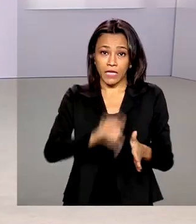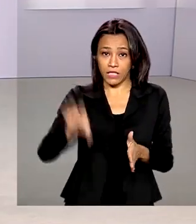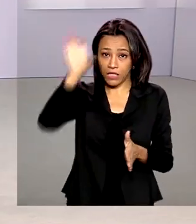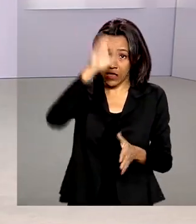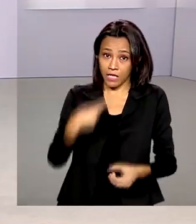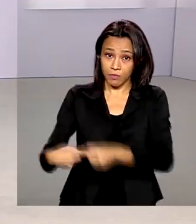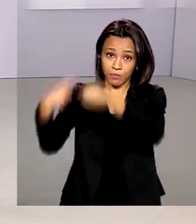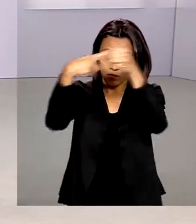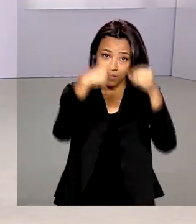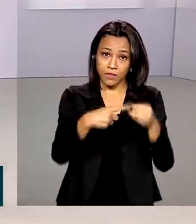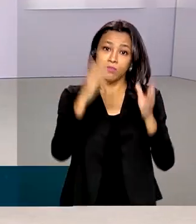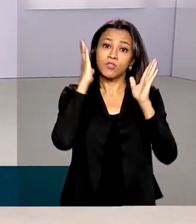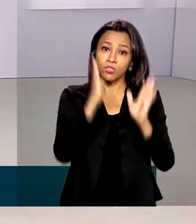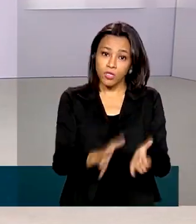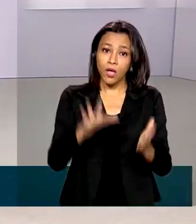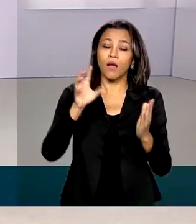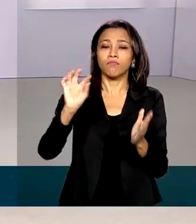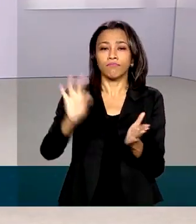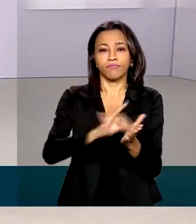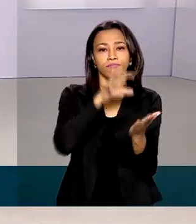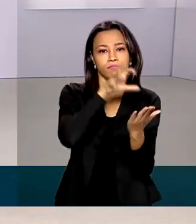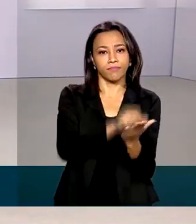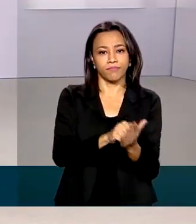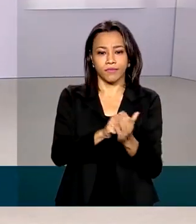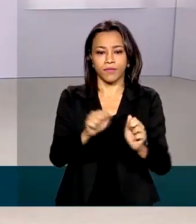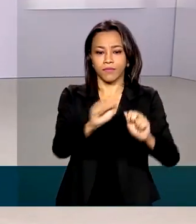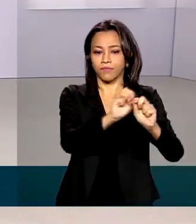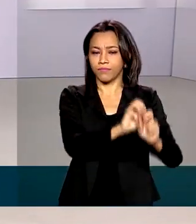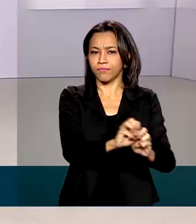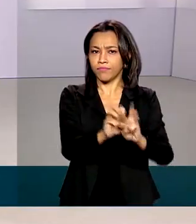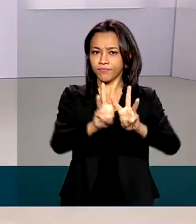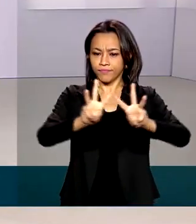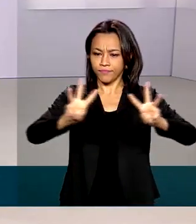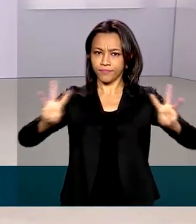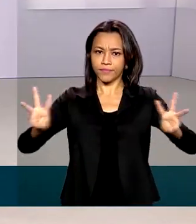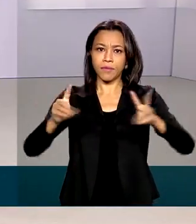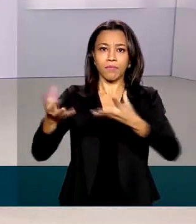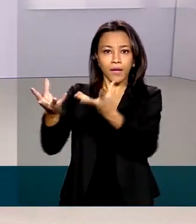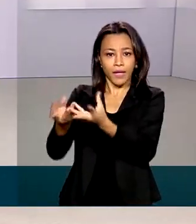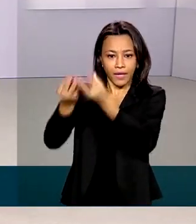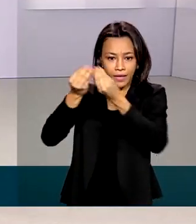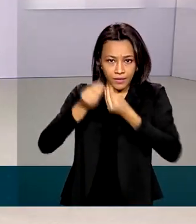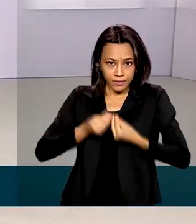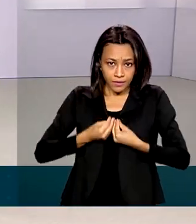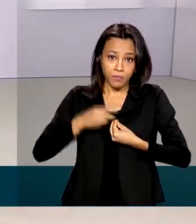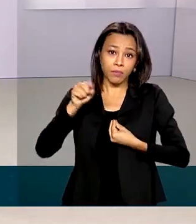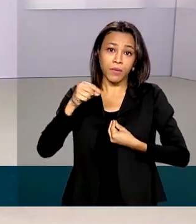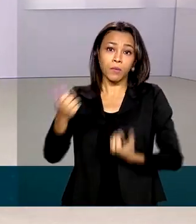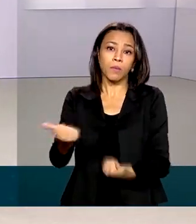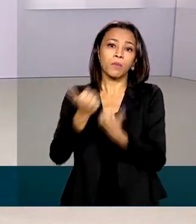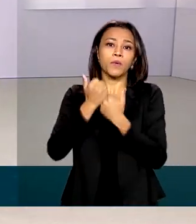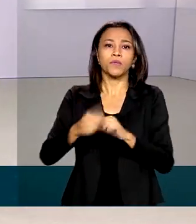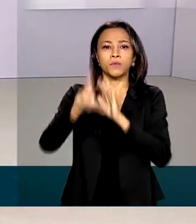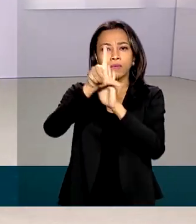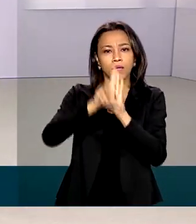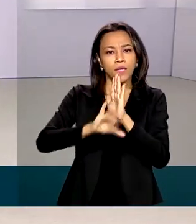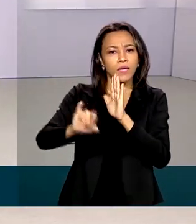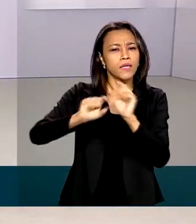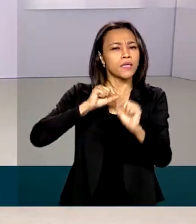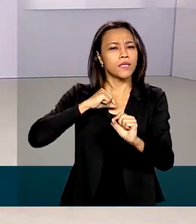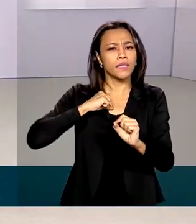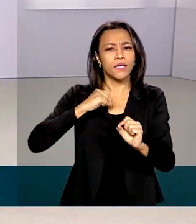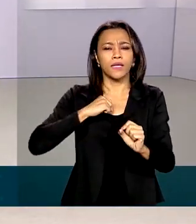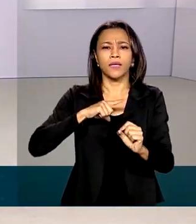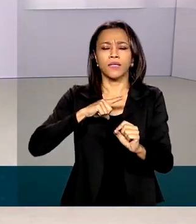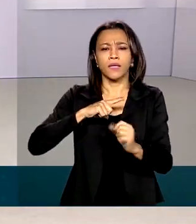municípios já podem se inscrever pela plataforma mais brasil para receber os recursos da lei audibank que entre outras coisas prevê